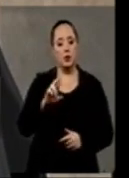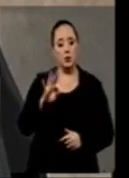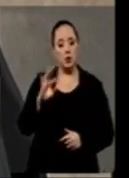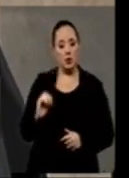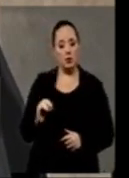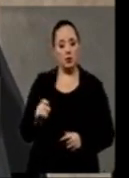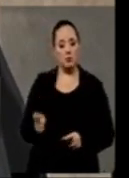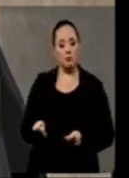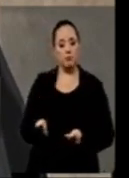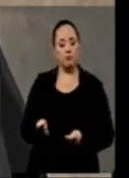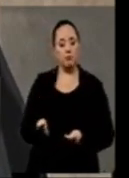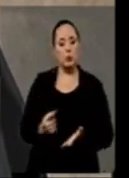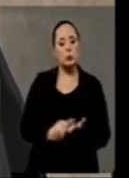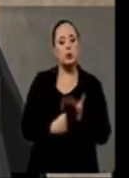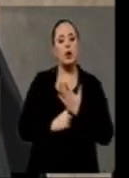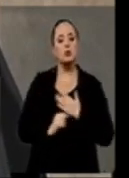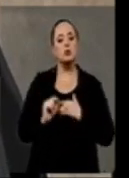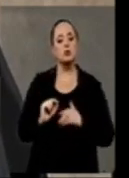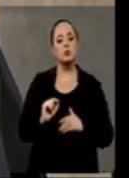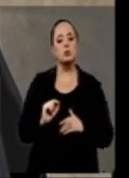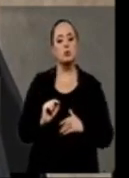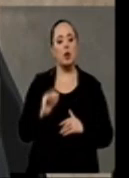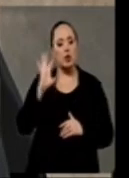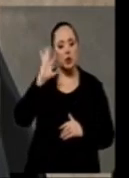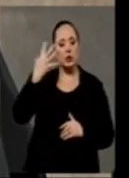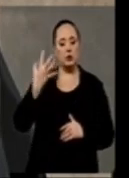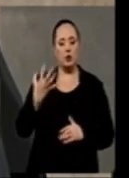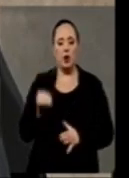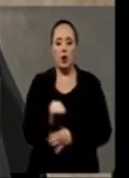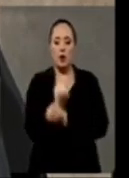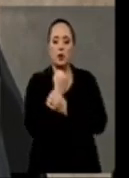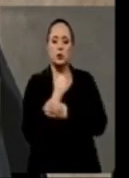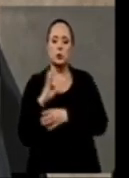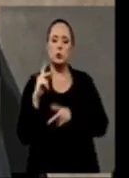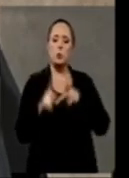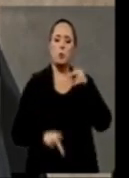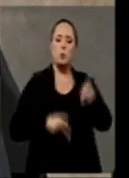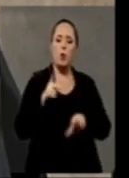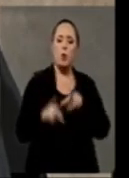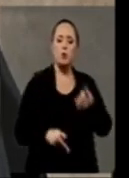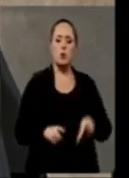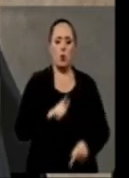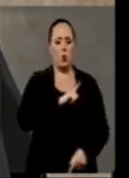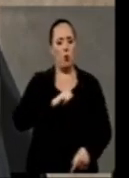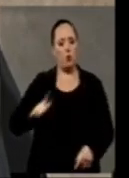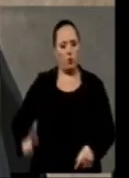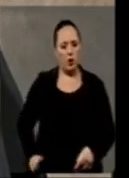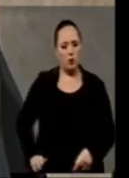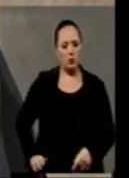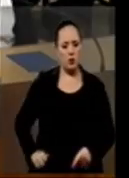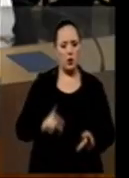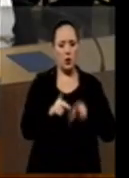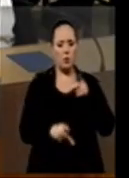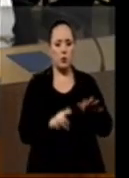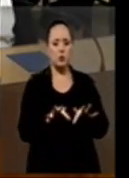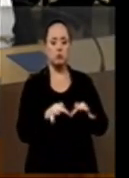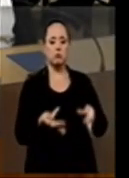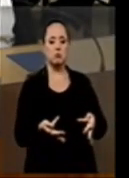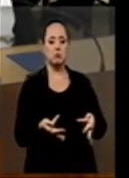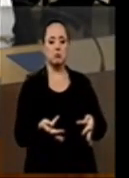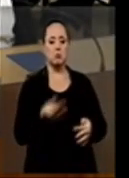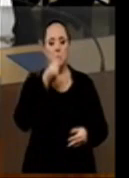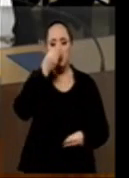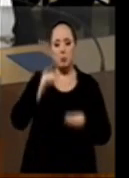do árbitro garantindo a todos ea cada um dos governantes e governados sem distinção de classe social